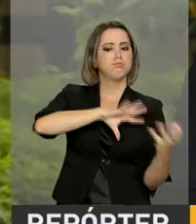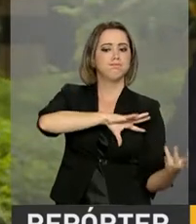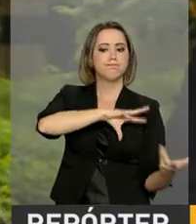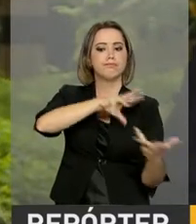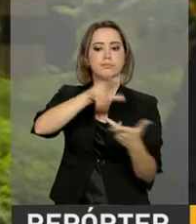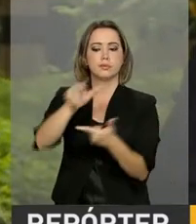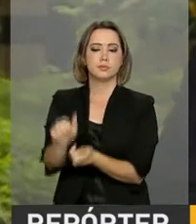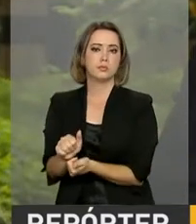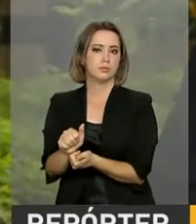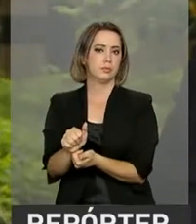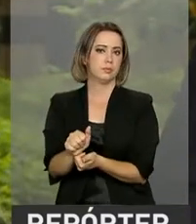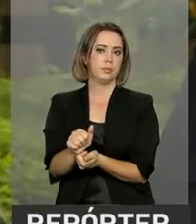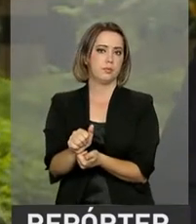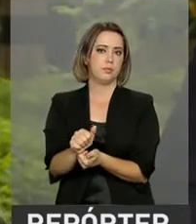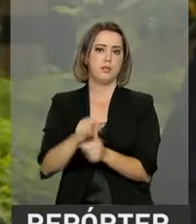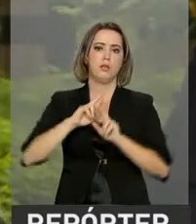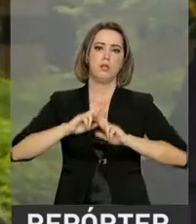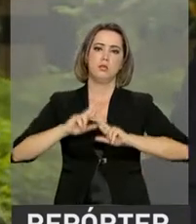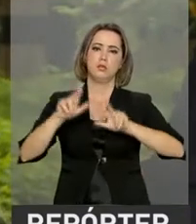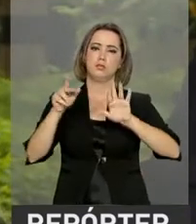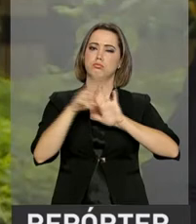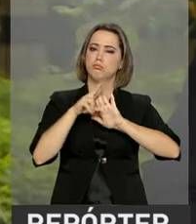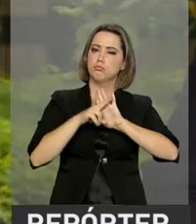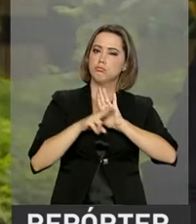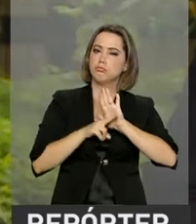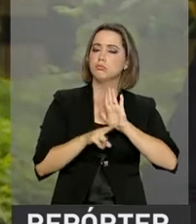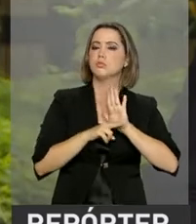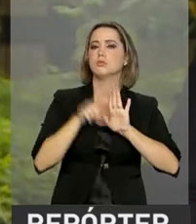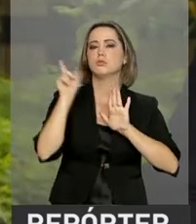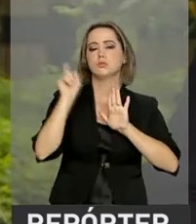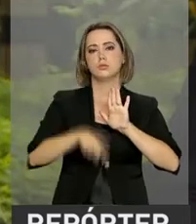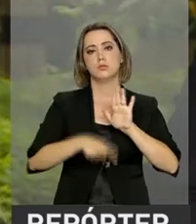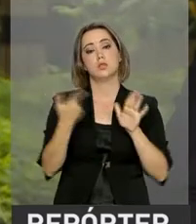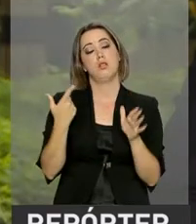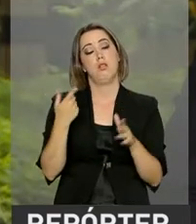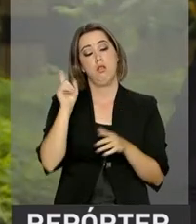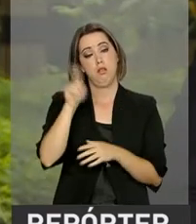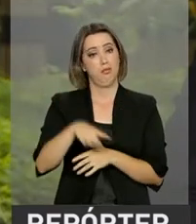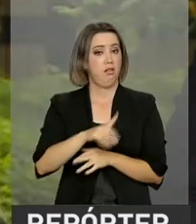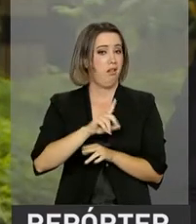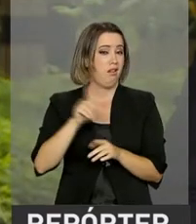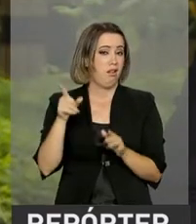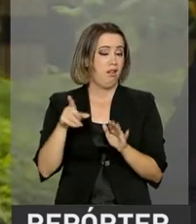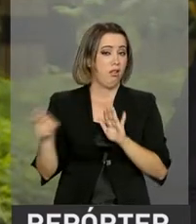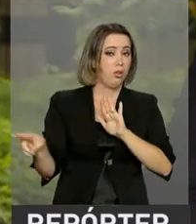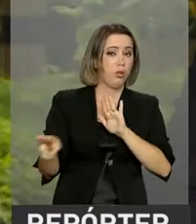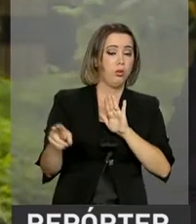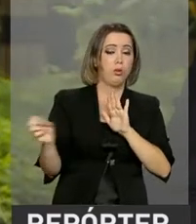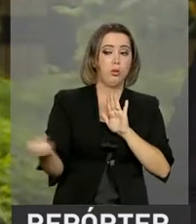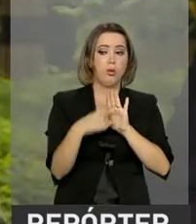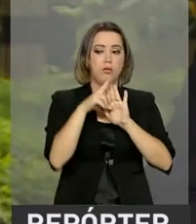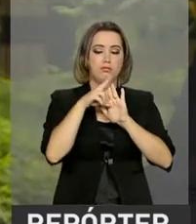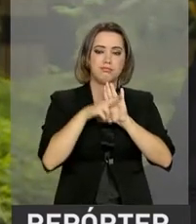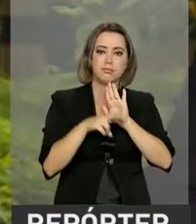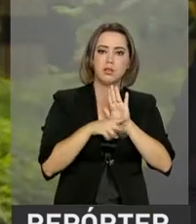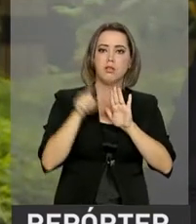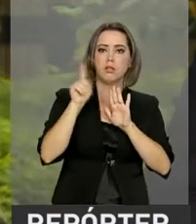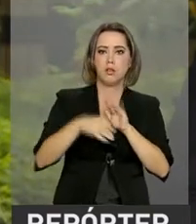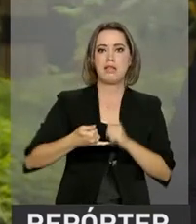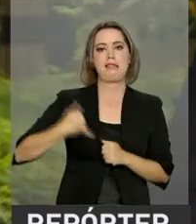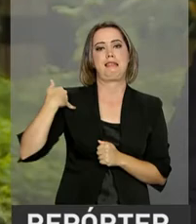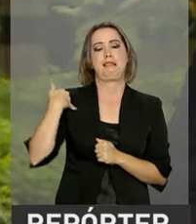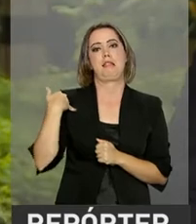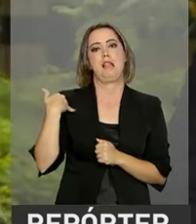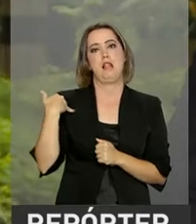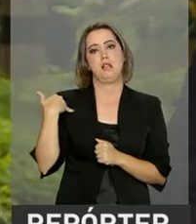todo. São várias medidas. A medida provavelmente mais comum é que países que já têm idade mínima